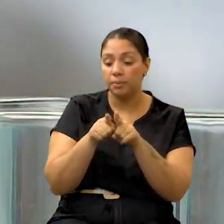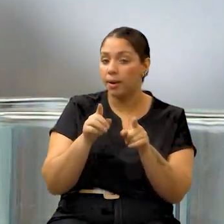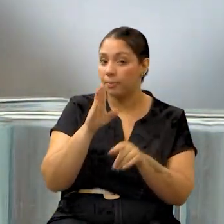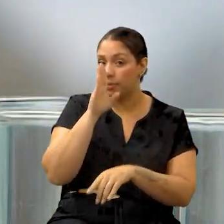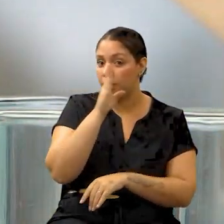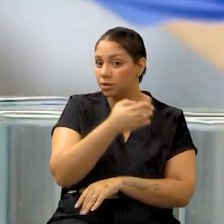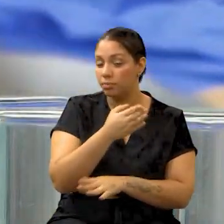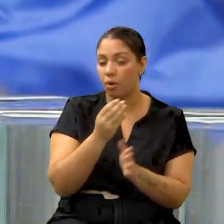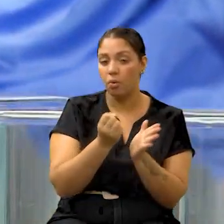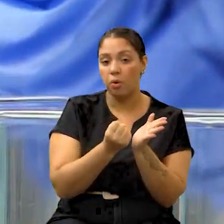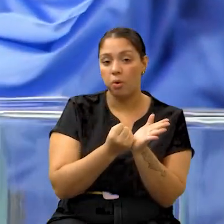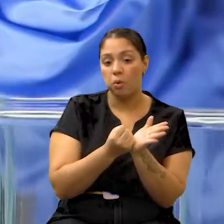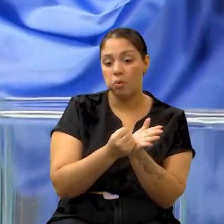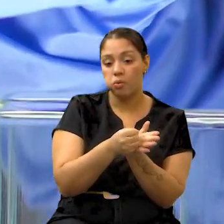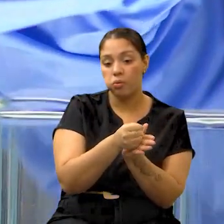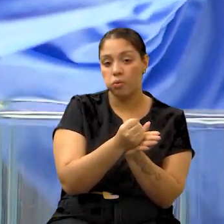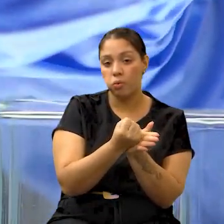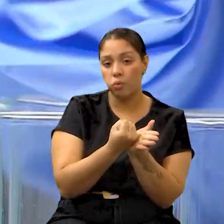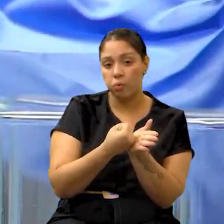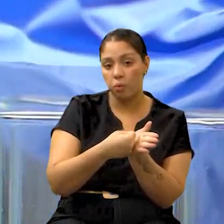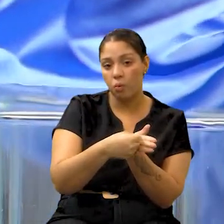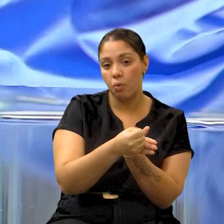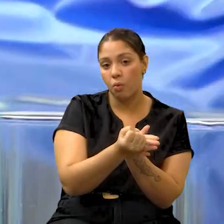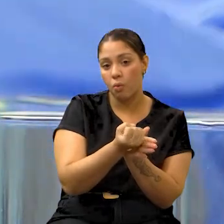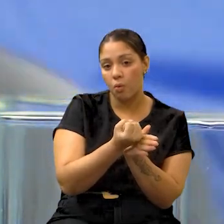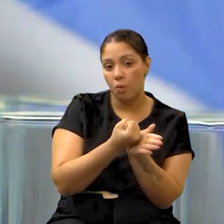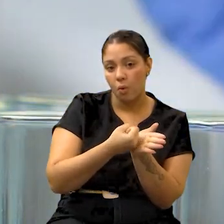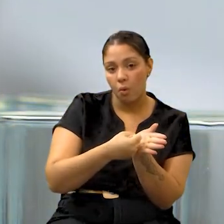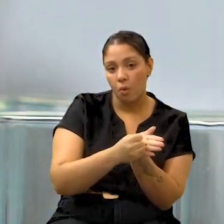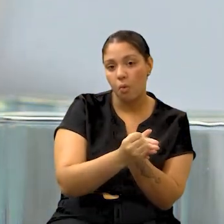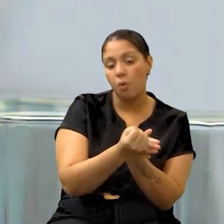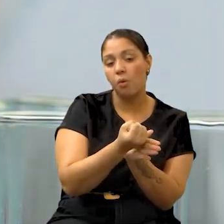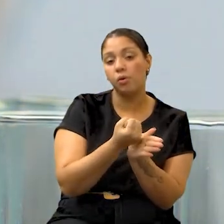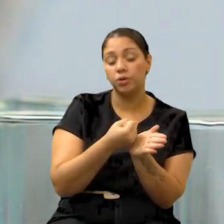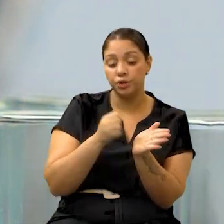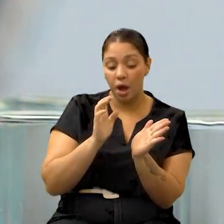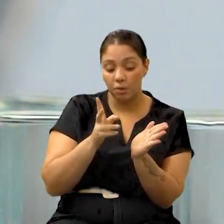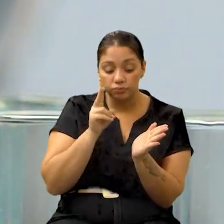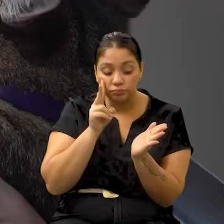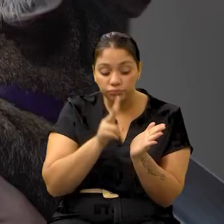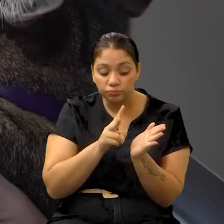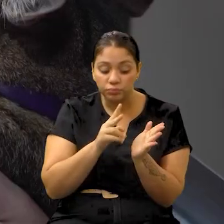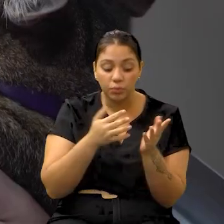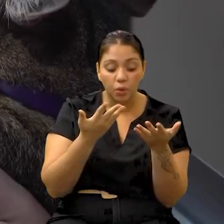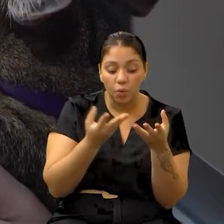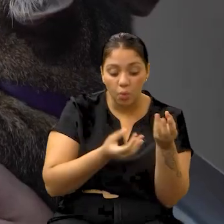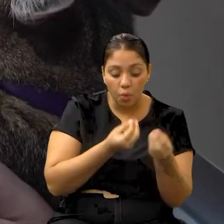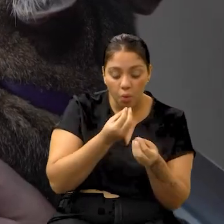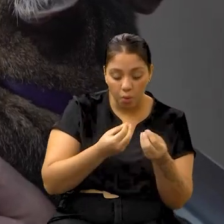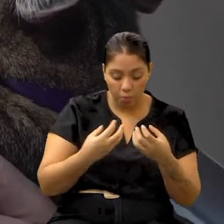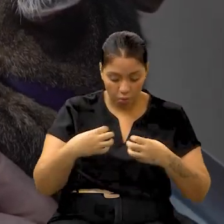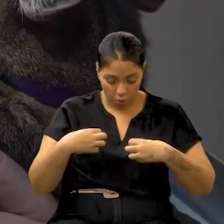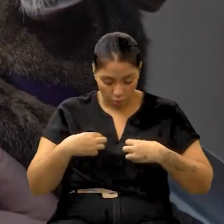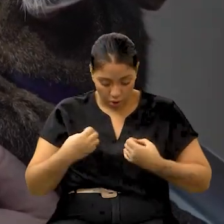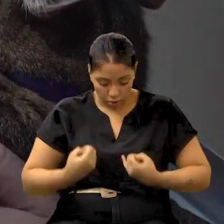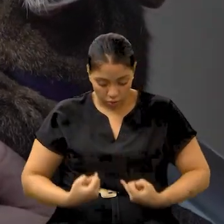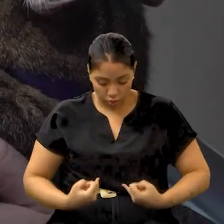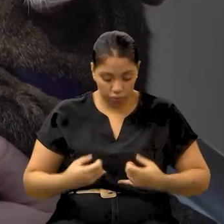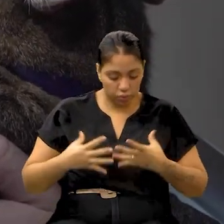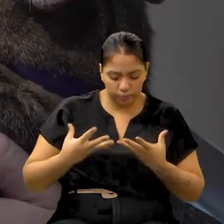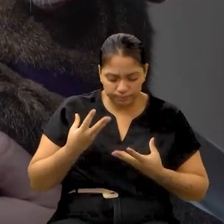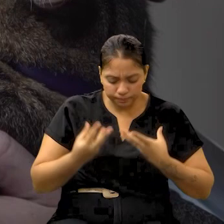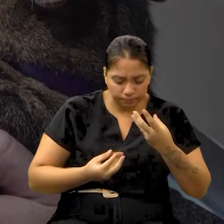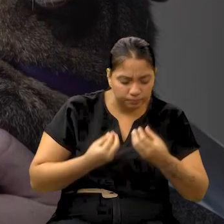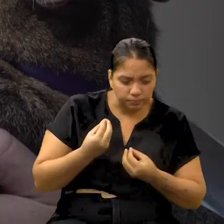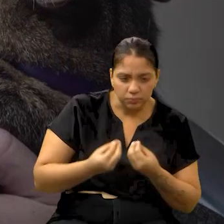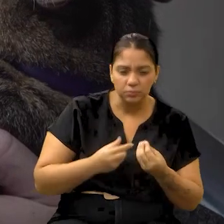gente destaca o ultrassom abdominal, porque eu consigo avaliar toda a estrutura do rim, ver se tem